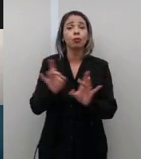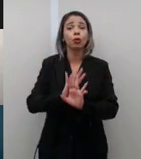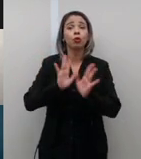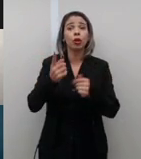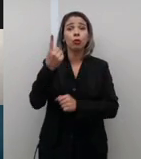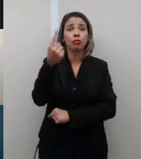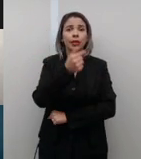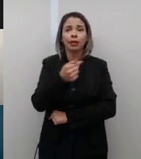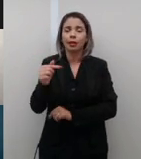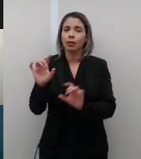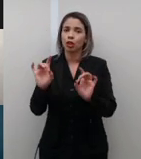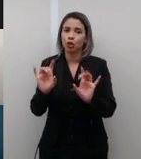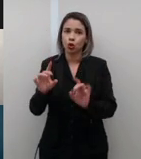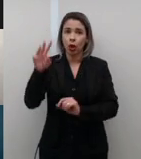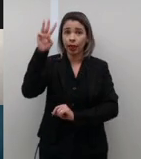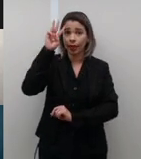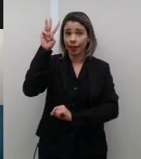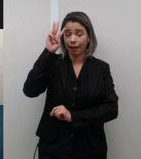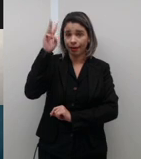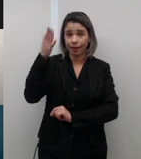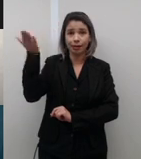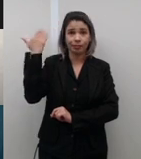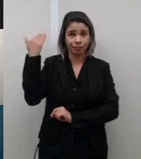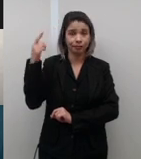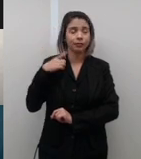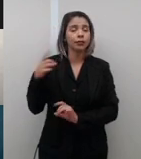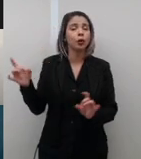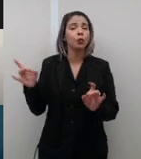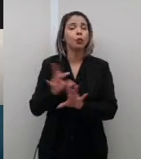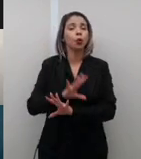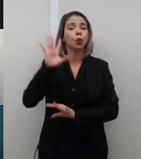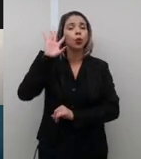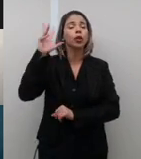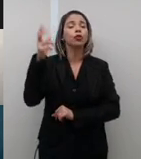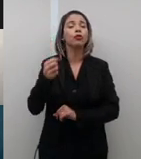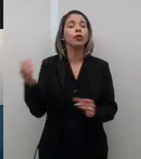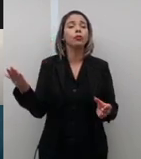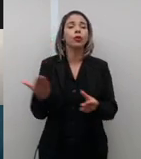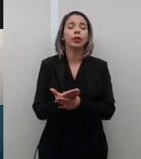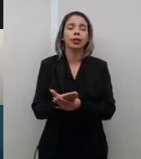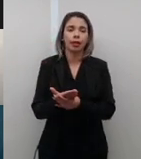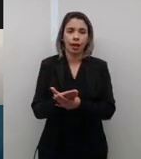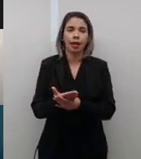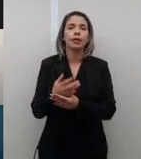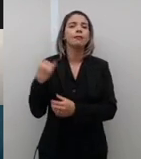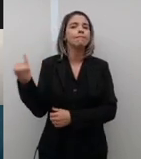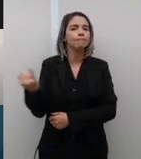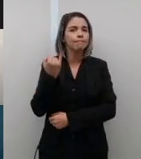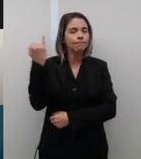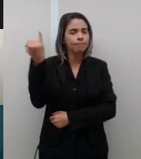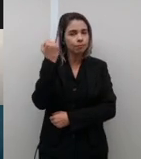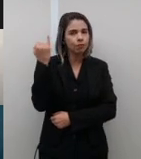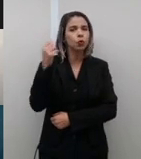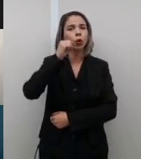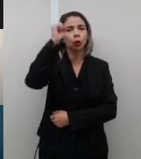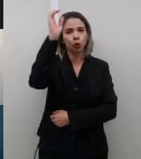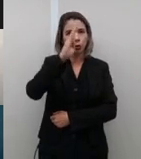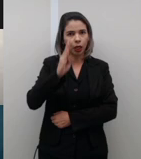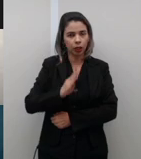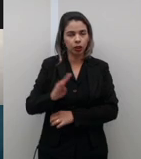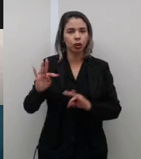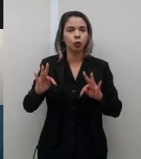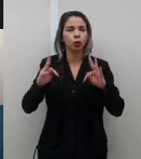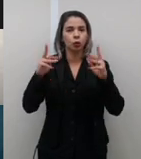Na terça-feira passada, o Supremo Tribunal Federal concluiu o julgamento importantíssimo para a sociedade brasileira,